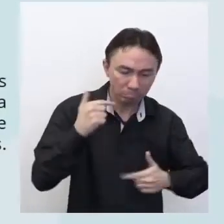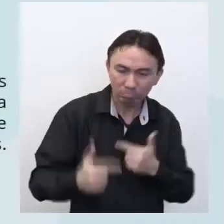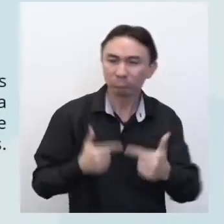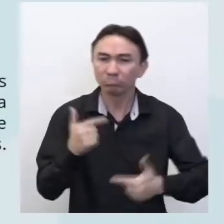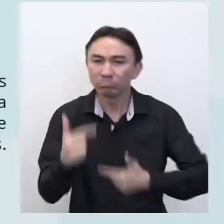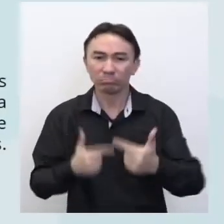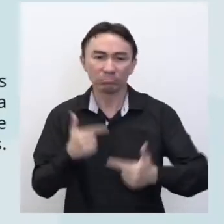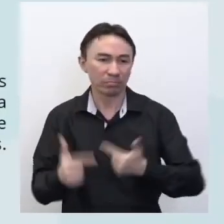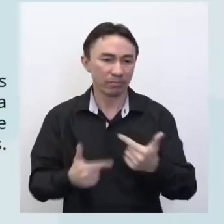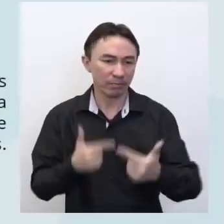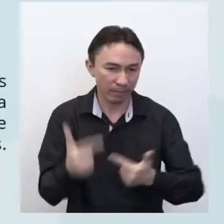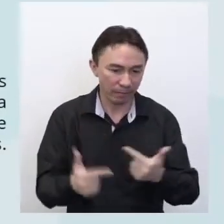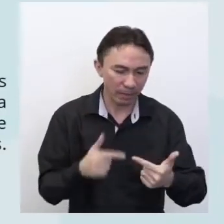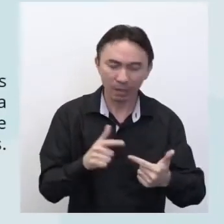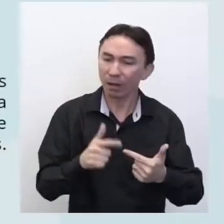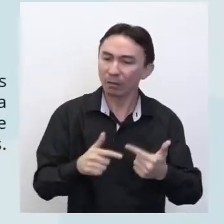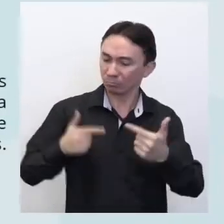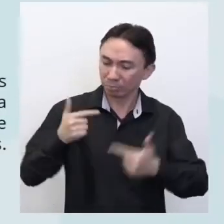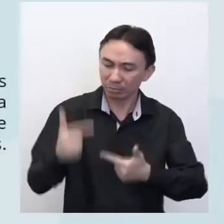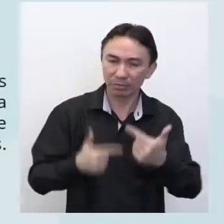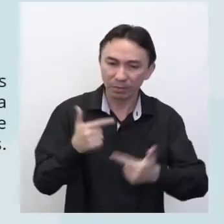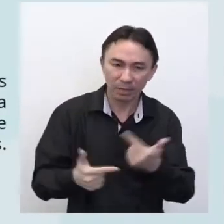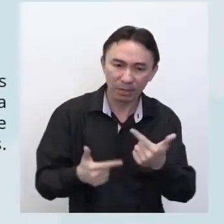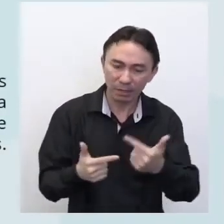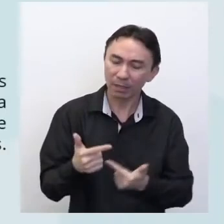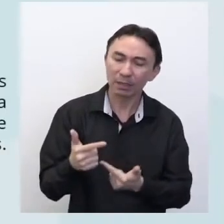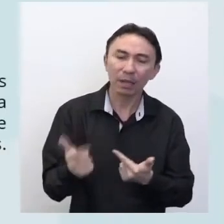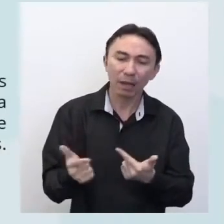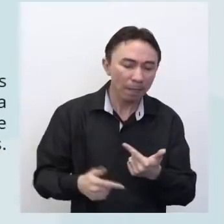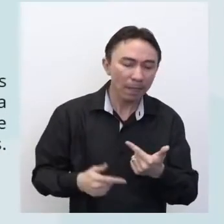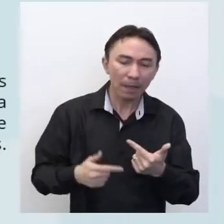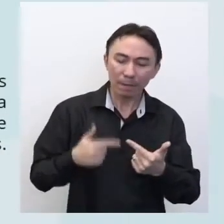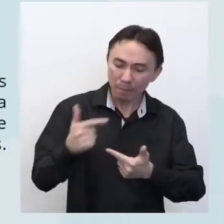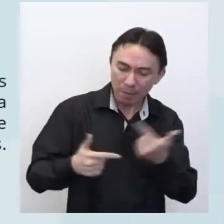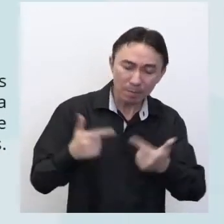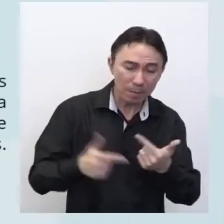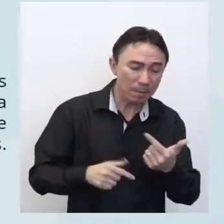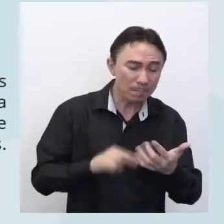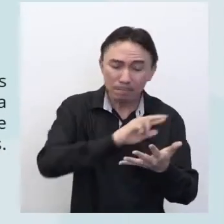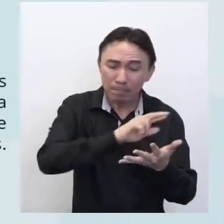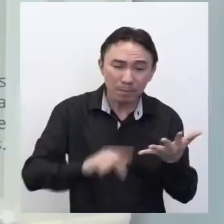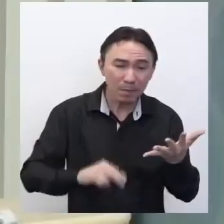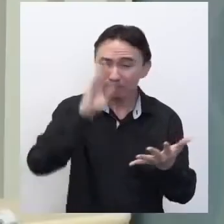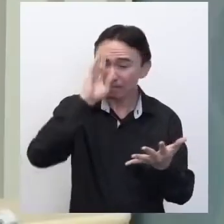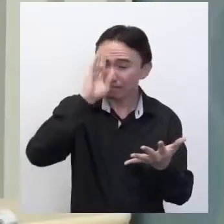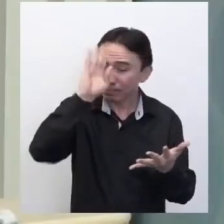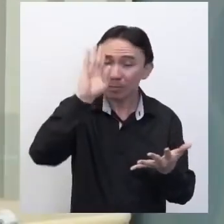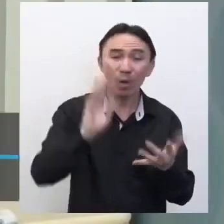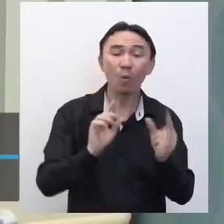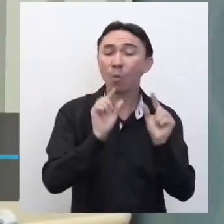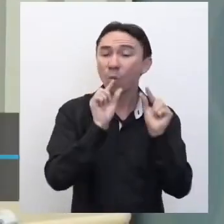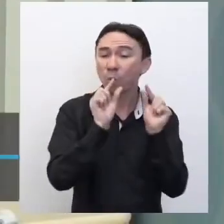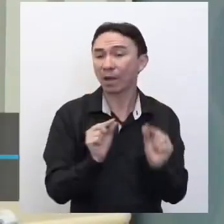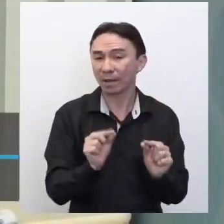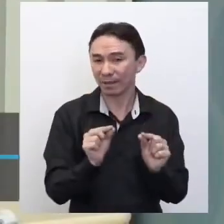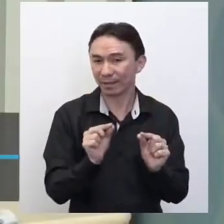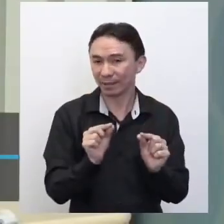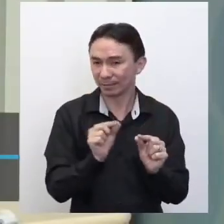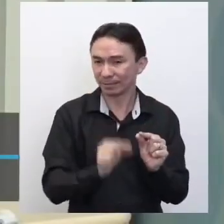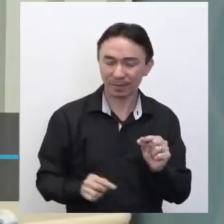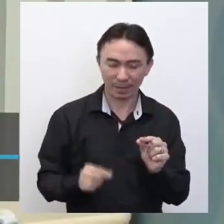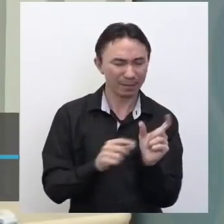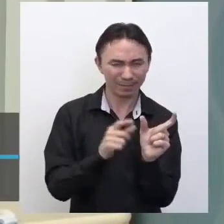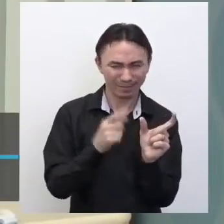virtude a temperança. A temperança, gente, é uma palavra que hoje a gente não usa mais muito, mas é uma palavra super legal,